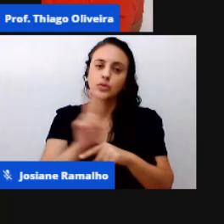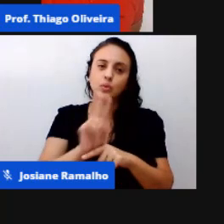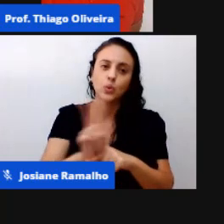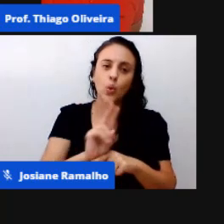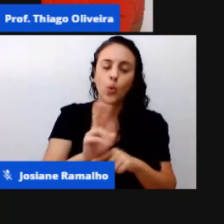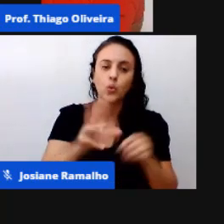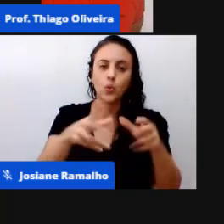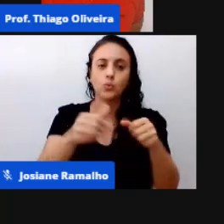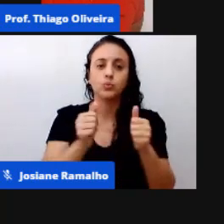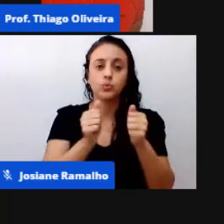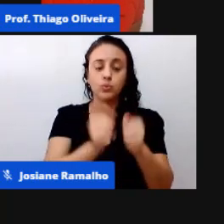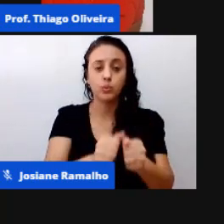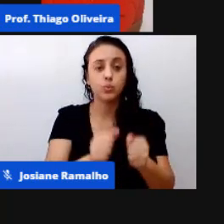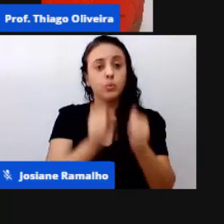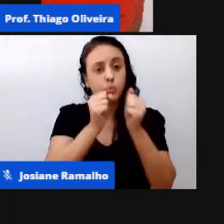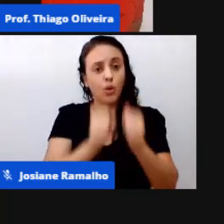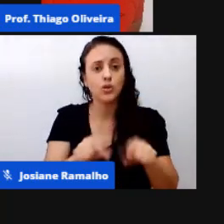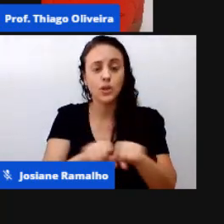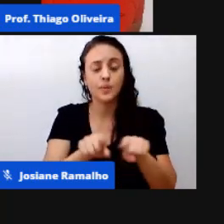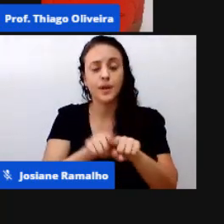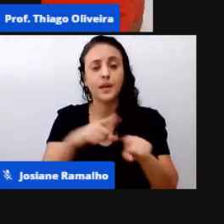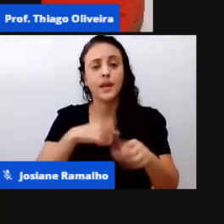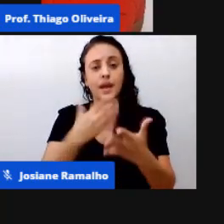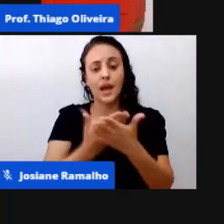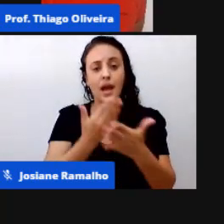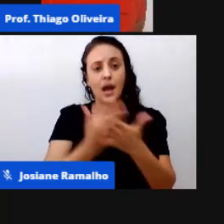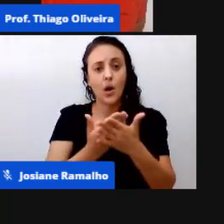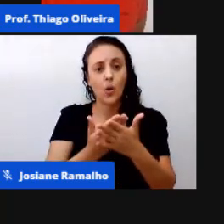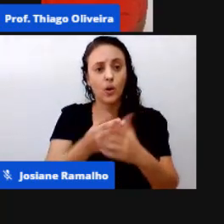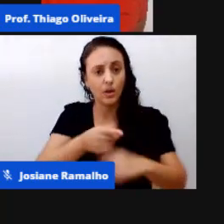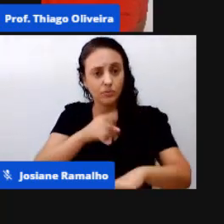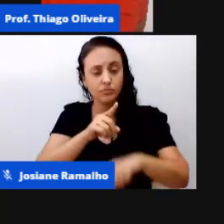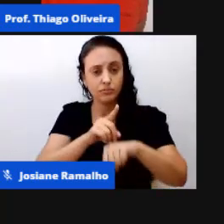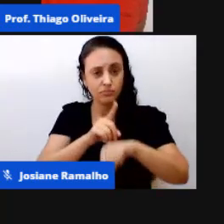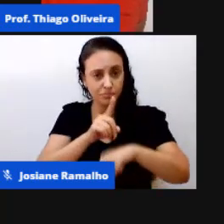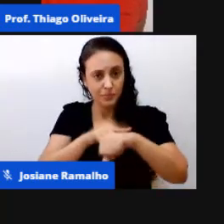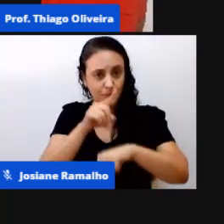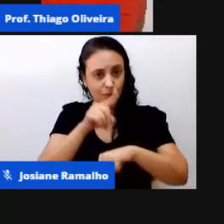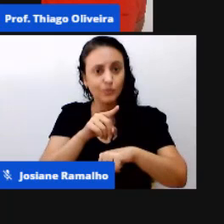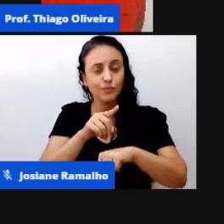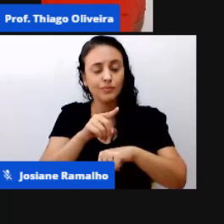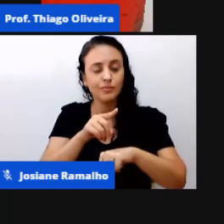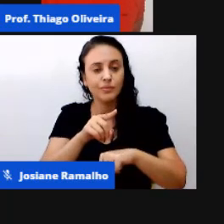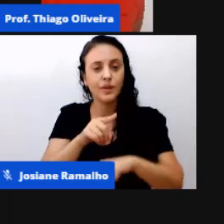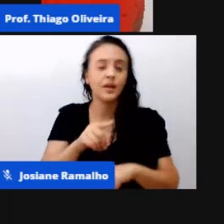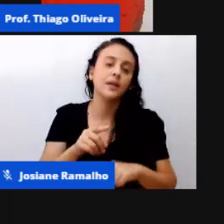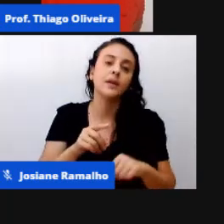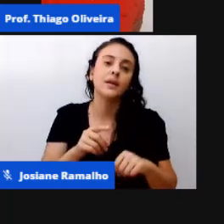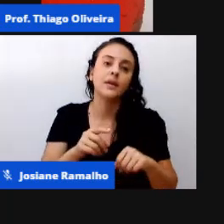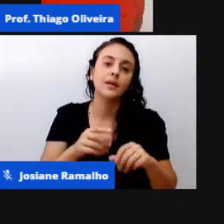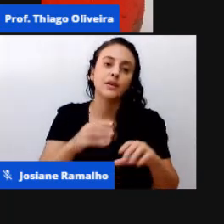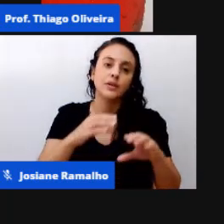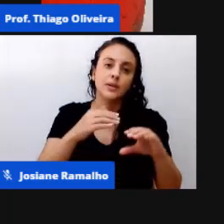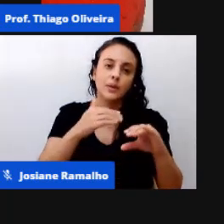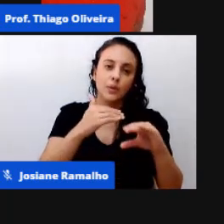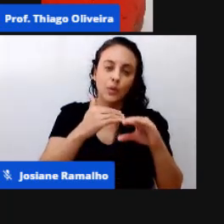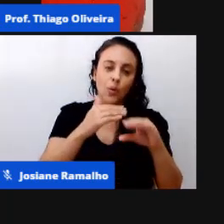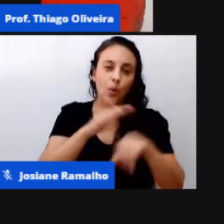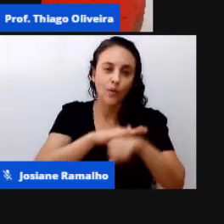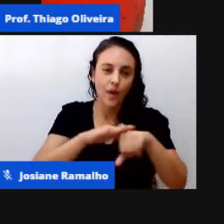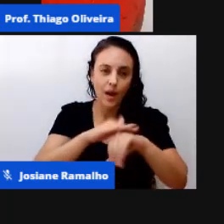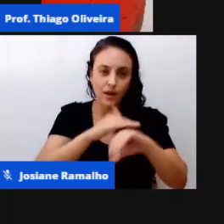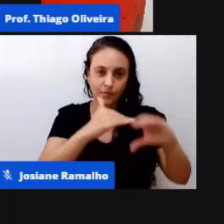possibilitar aulas ao vivo, gravações, upload de vídeos, chats interativos, edição